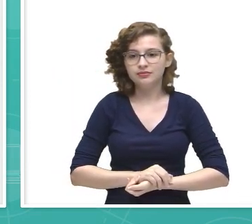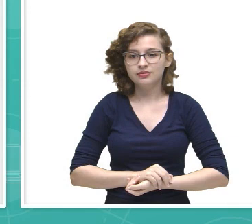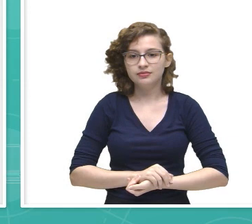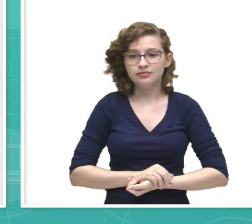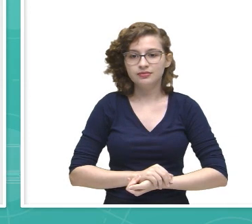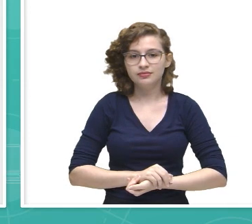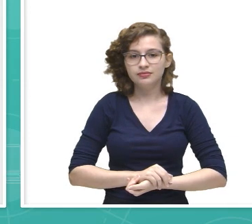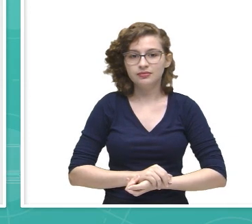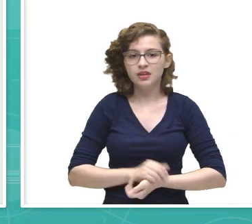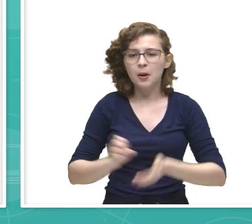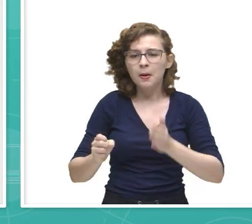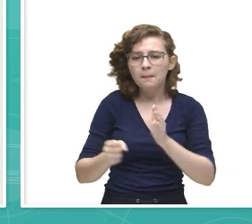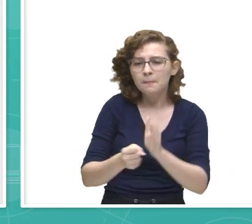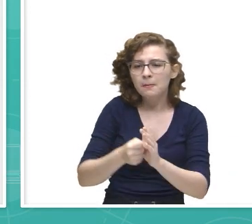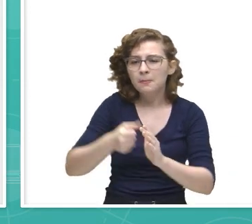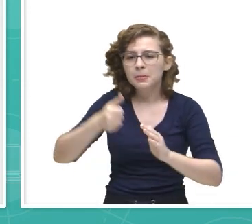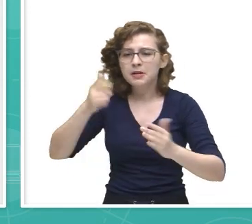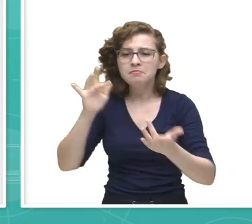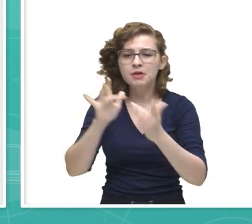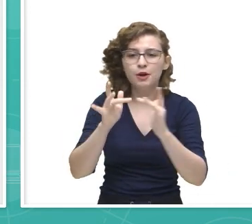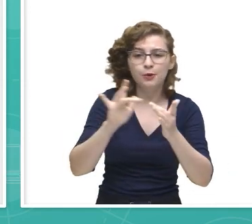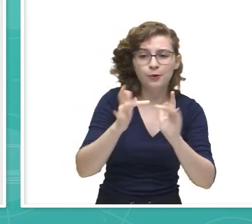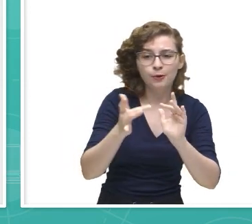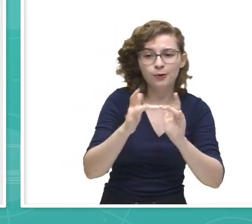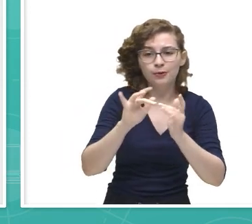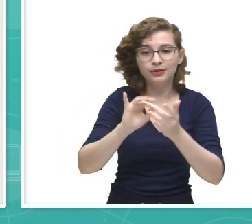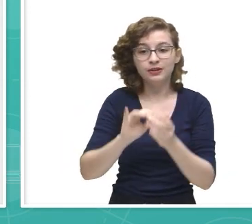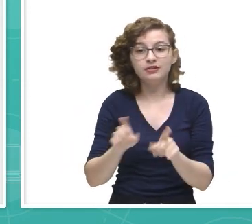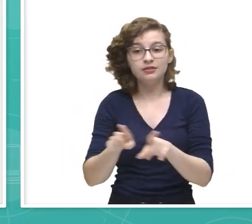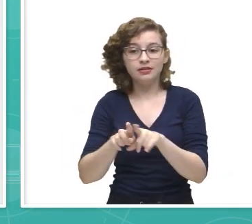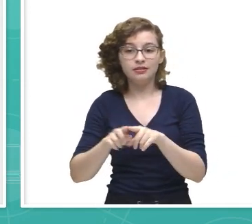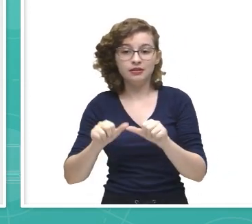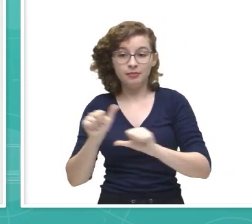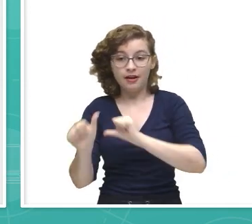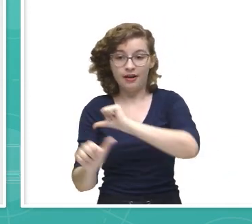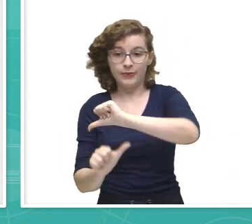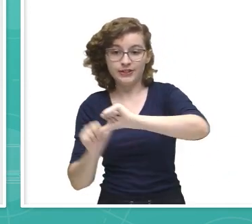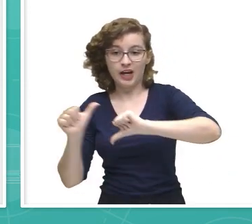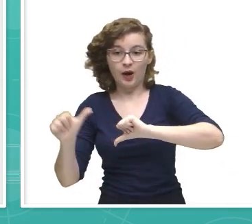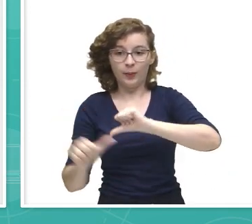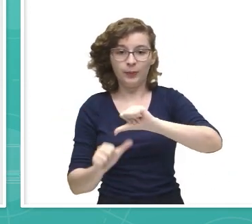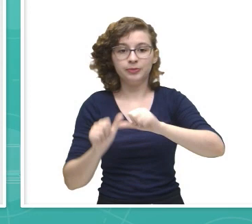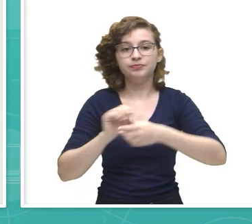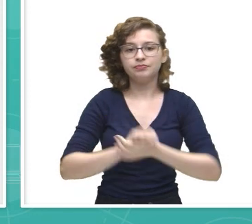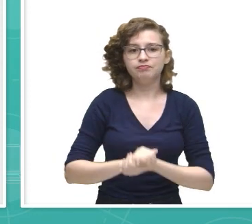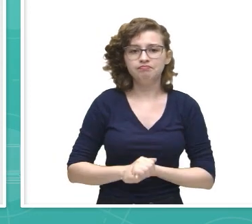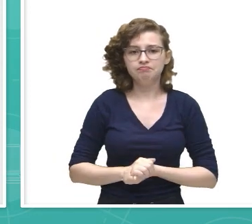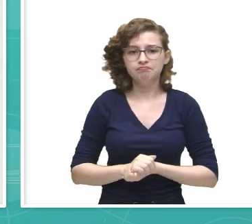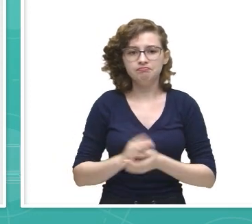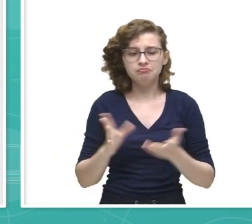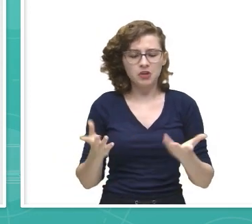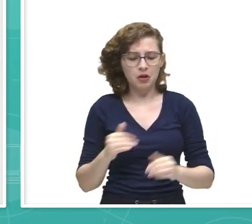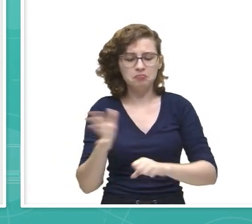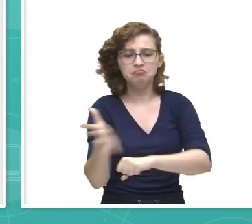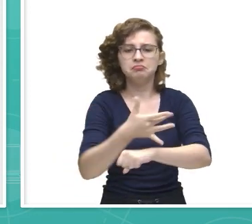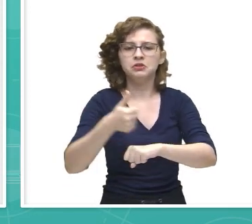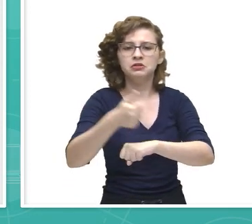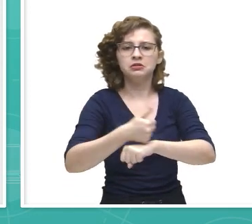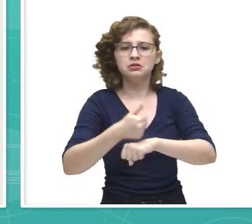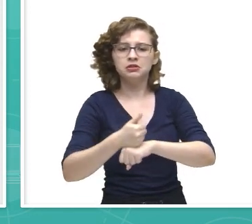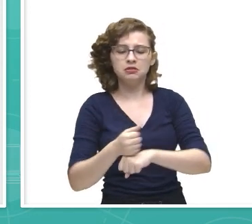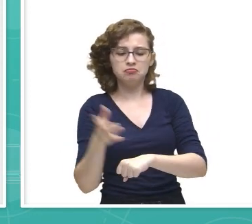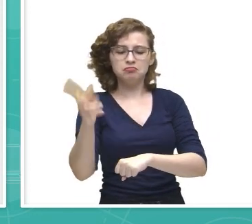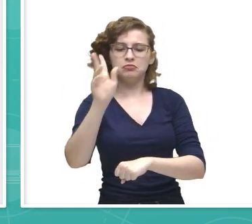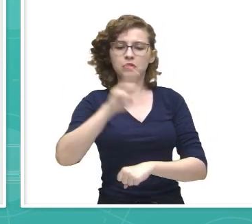Primeiro, contatos e escambo. A colonização portuguesa teve como primeira característica a submissão